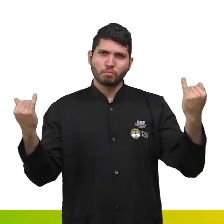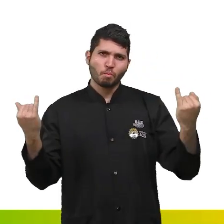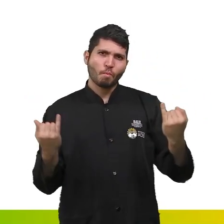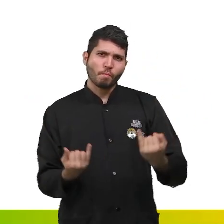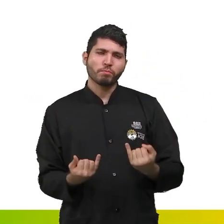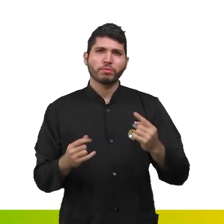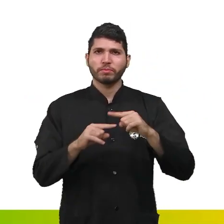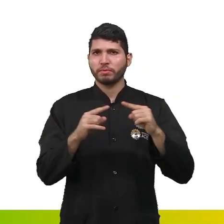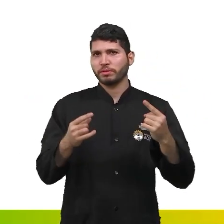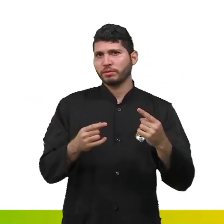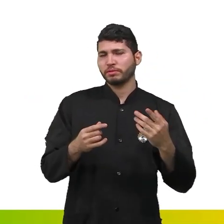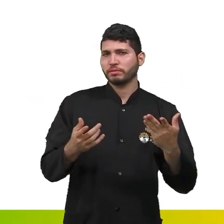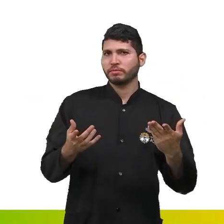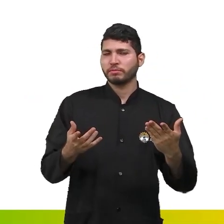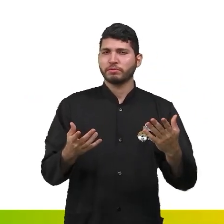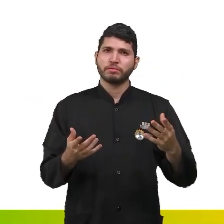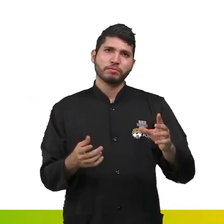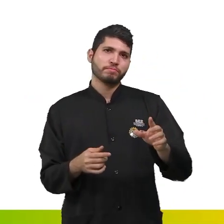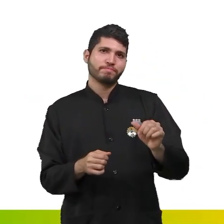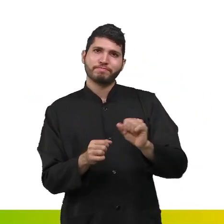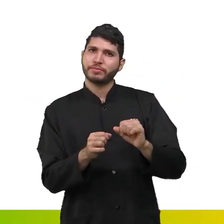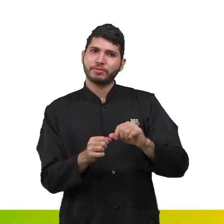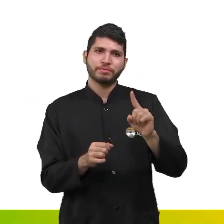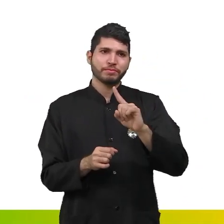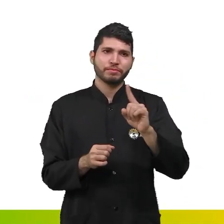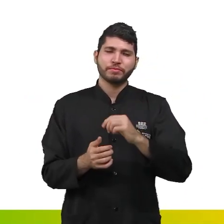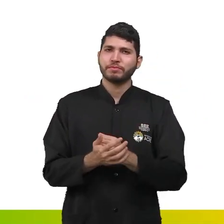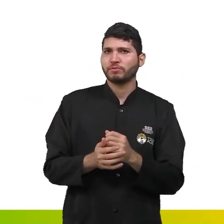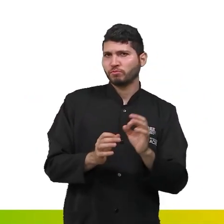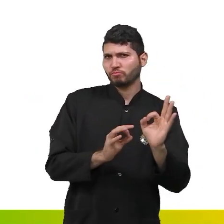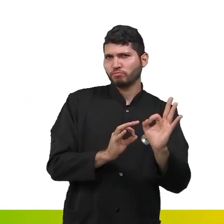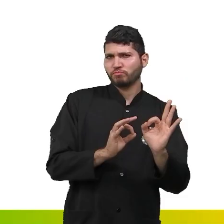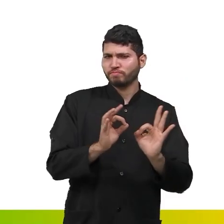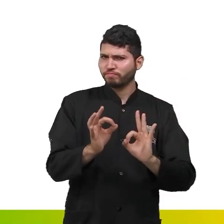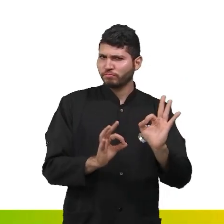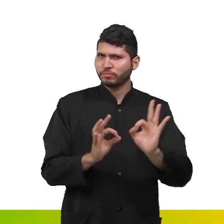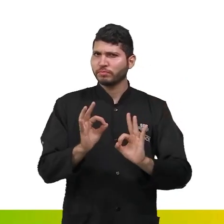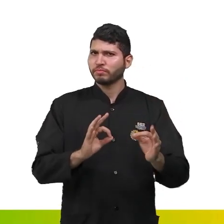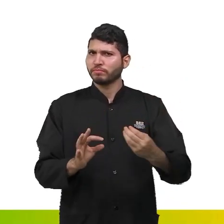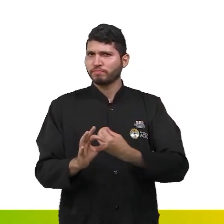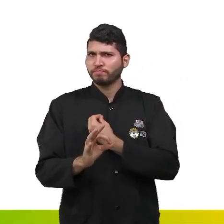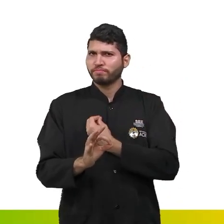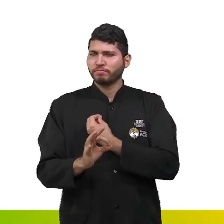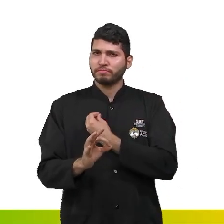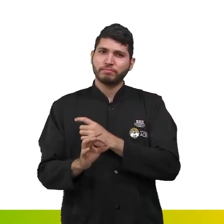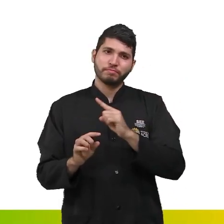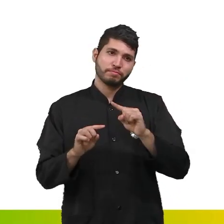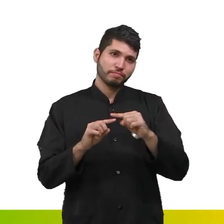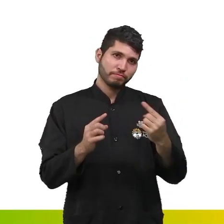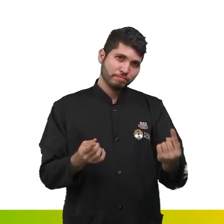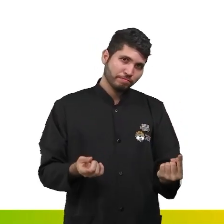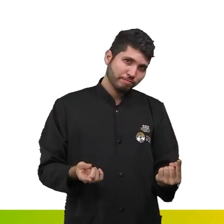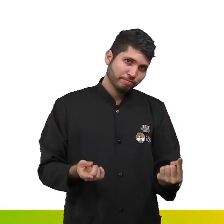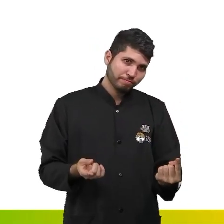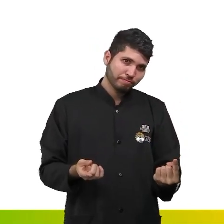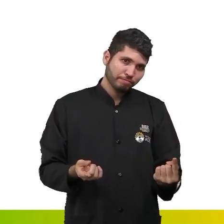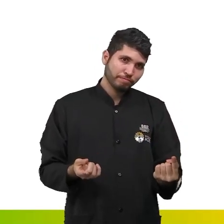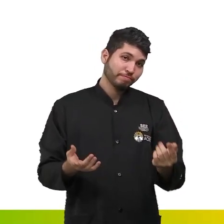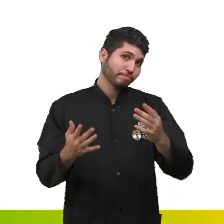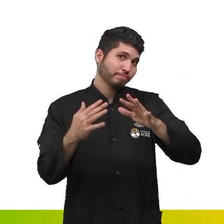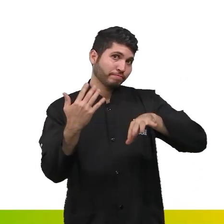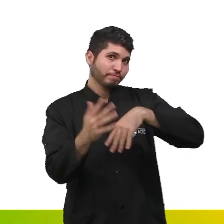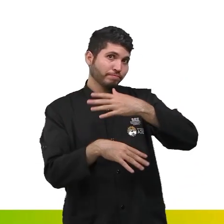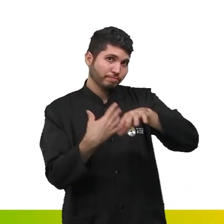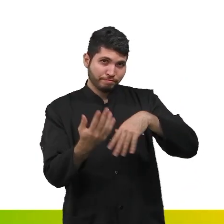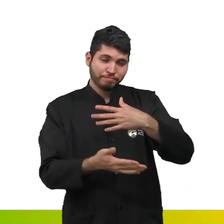fazendo mais. Poner um pouco de ordem, ou seja, colocar um pouco de ordem na sua vida, mas na verdade tá aqui é uma bagunça,